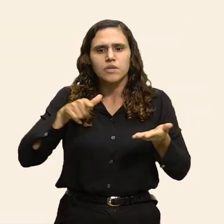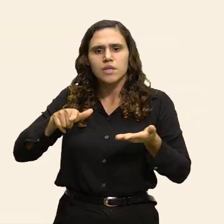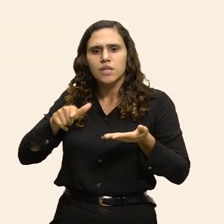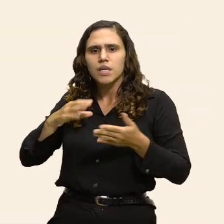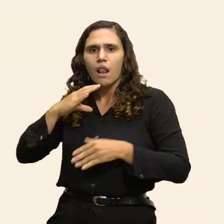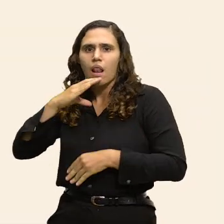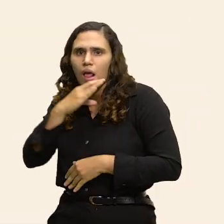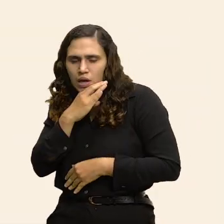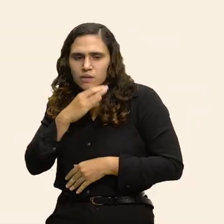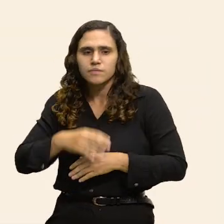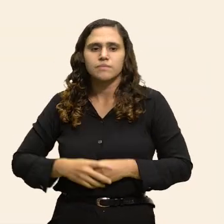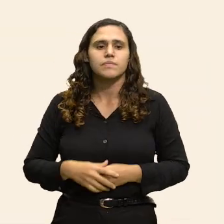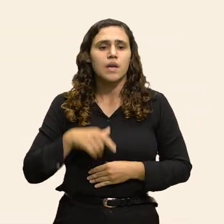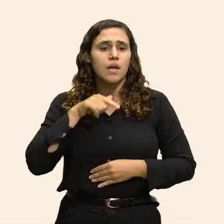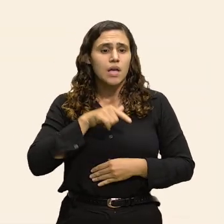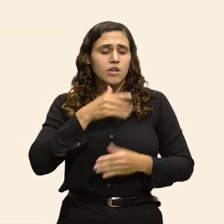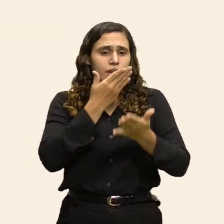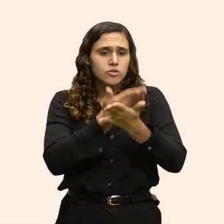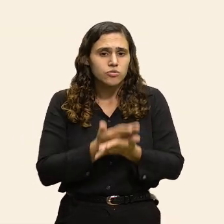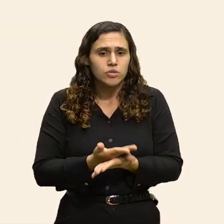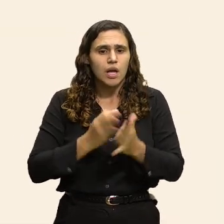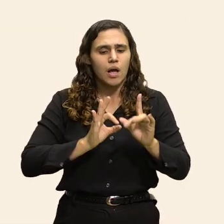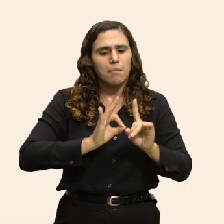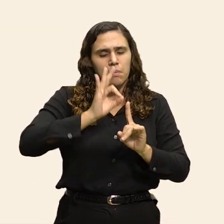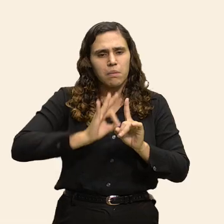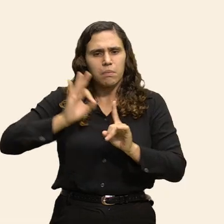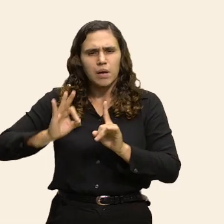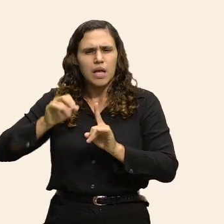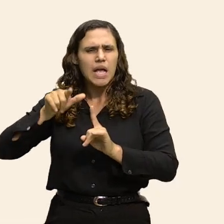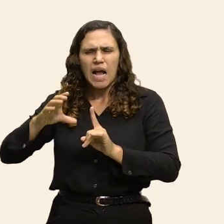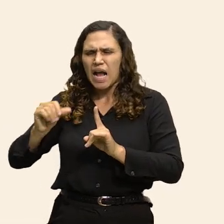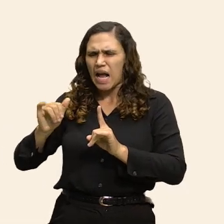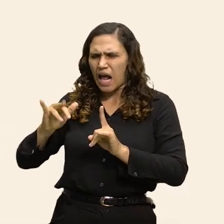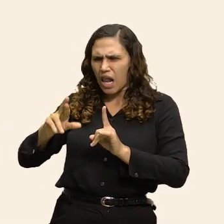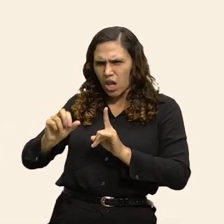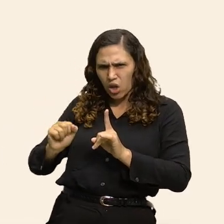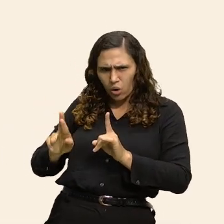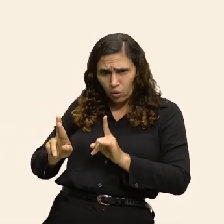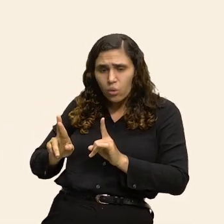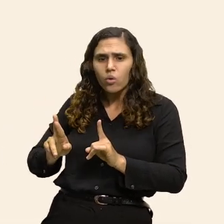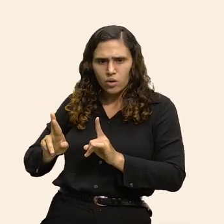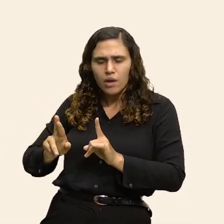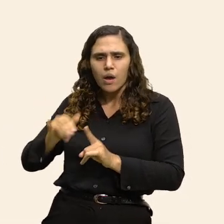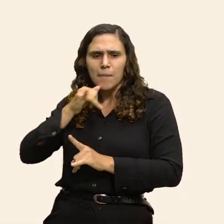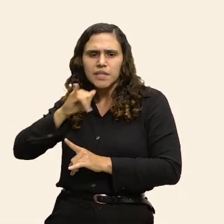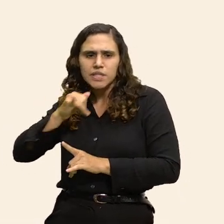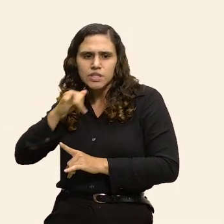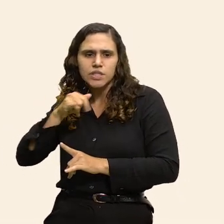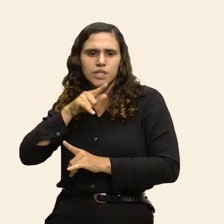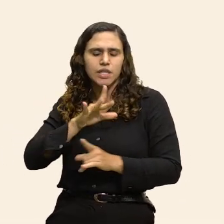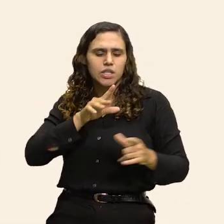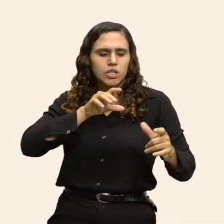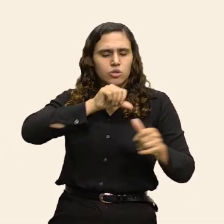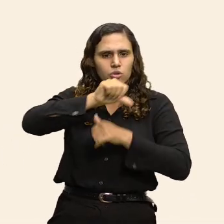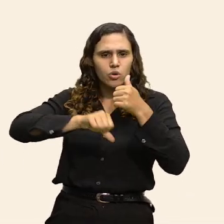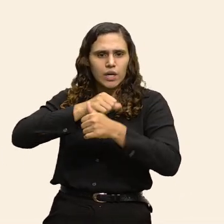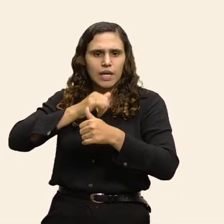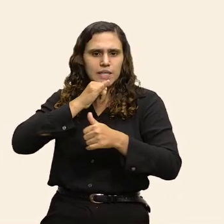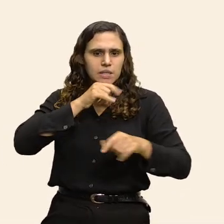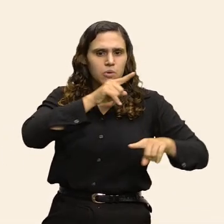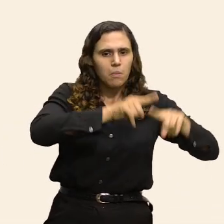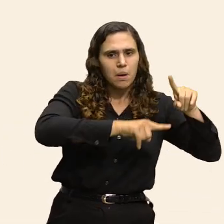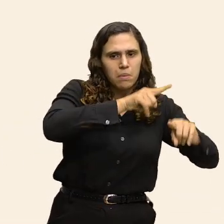Calorimetria é a parte da física que estuda a medida de calor. E calor, ela é a energia térmica transferida entre corpos que possuem